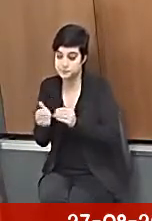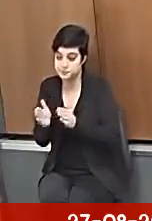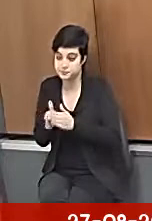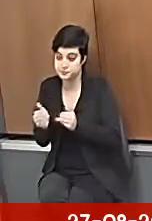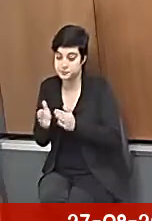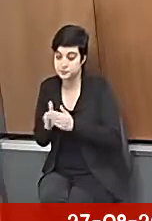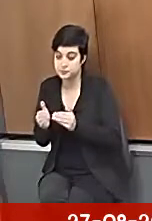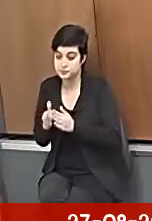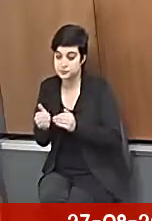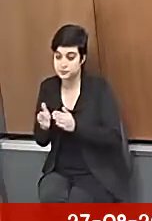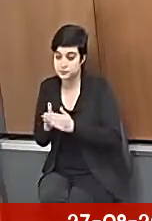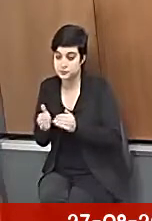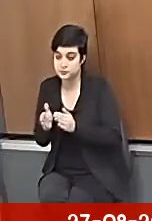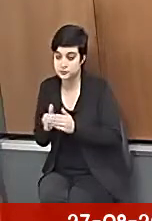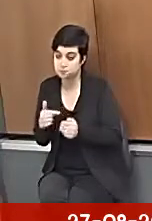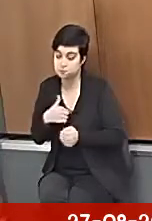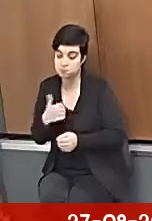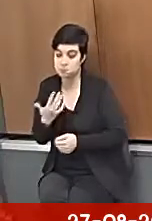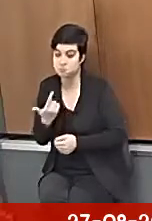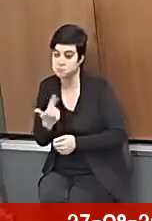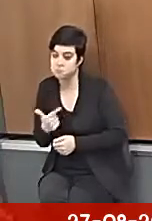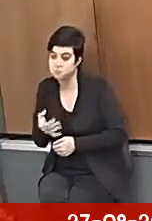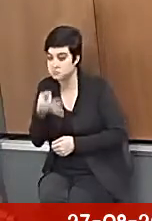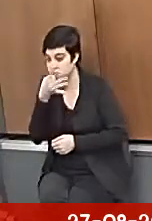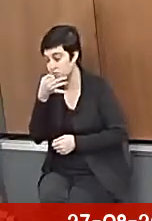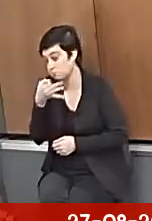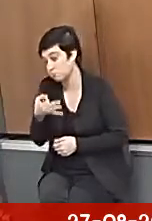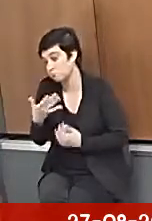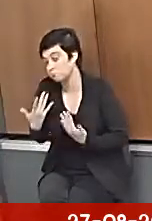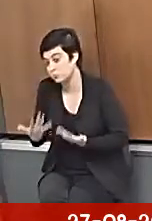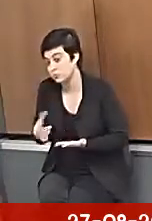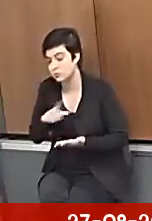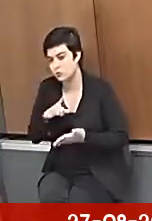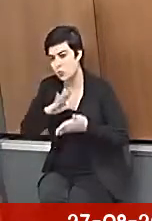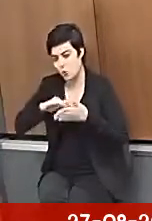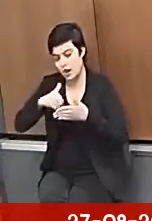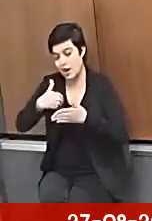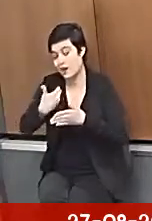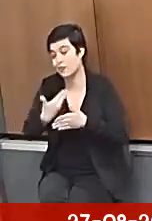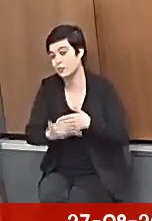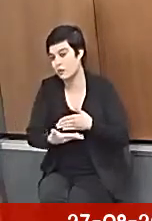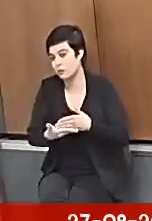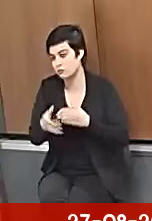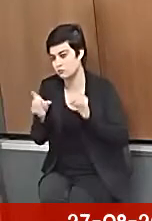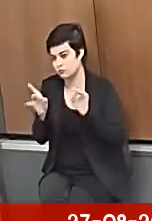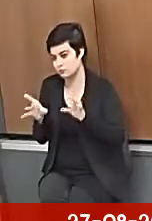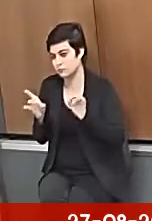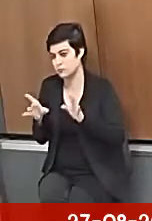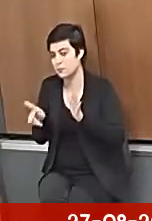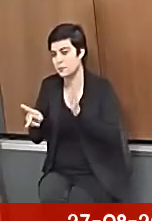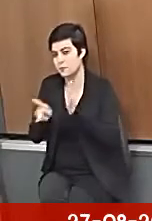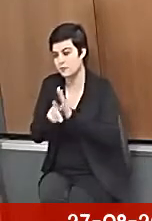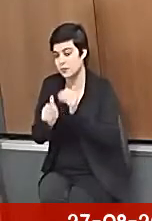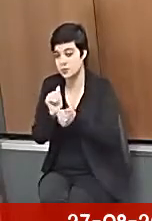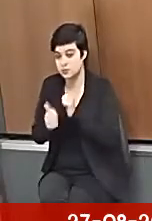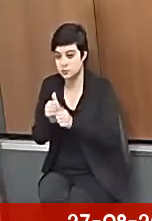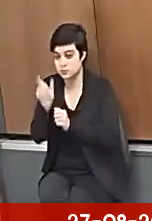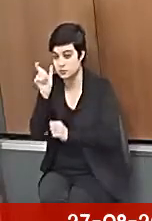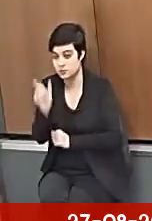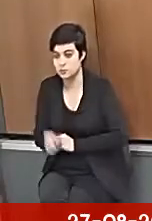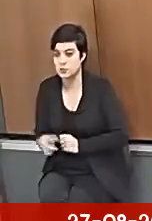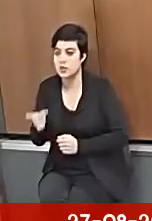que se tivesse eu não tenho essa sugestão é é que tivesse um calendário de atividade esportiva voltada para a pessoa com